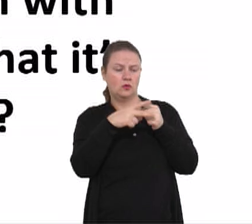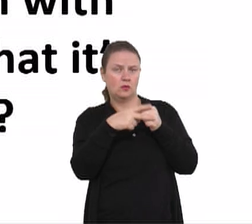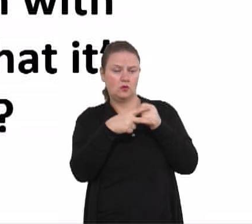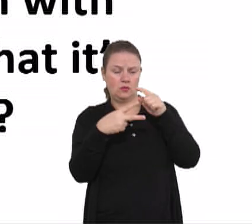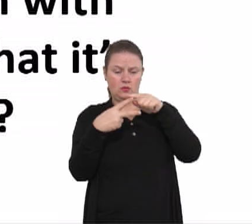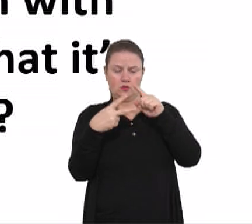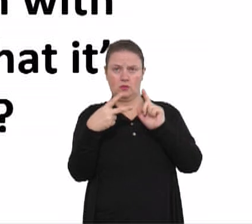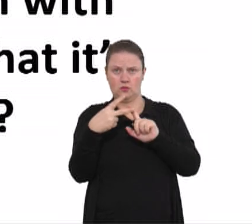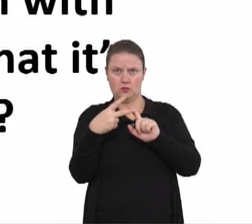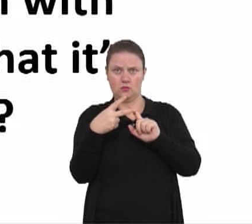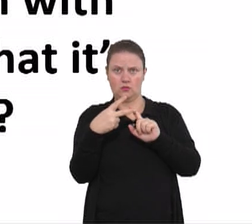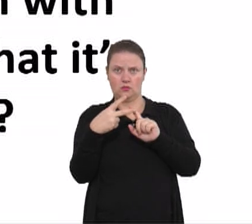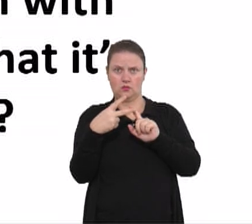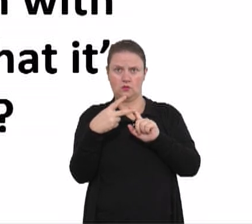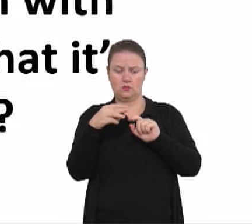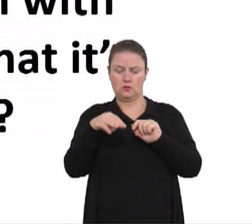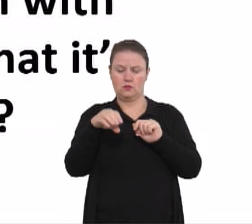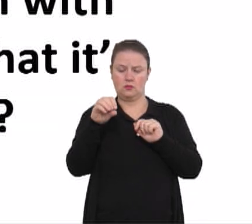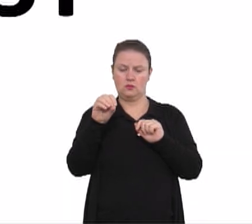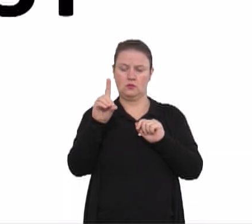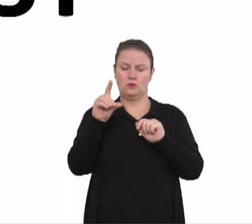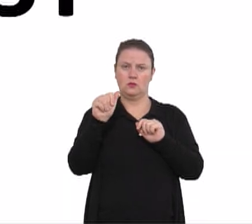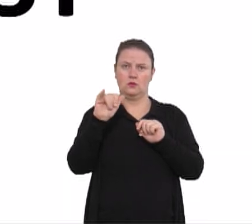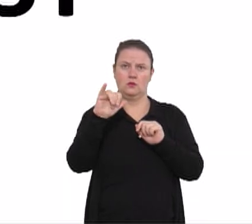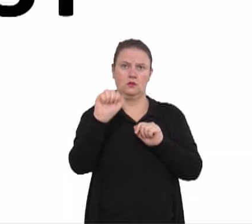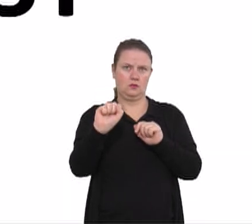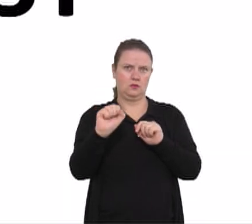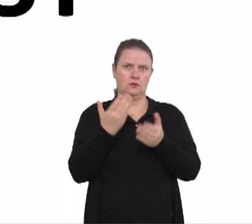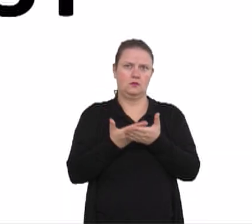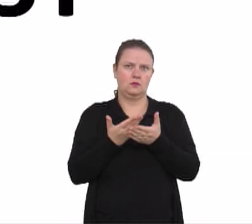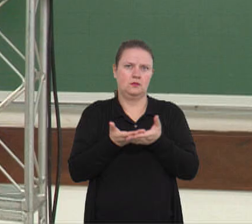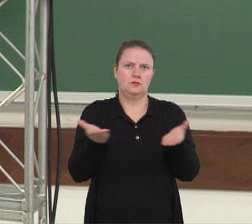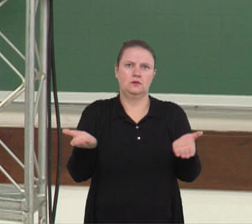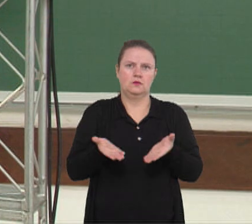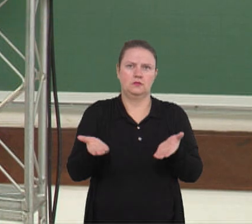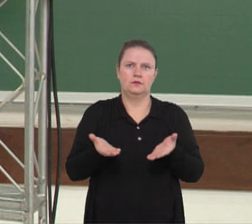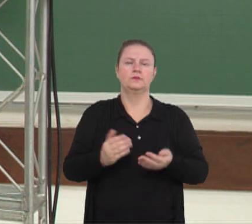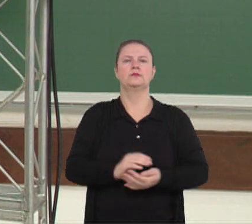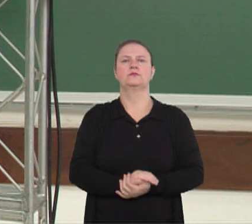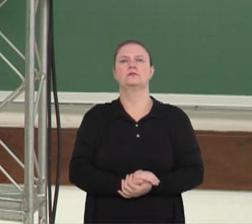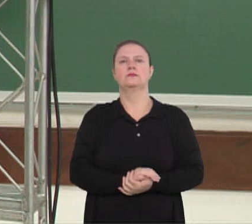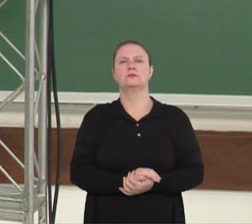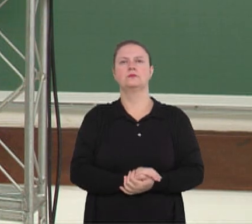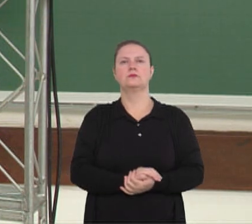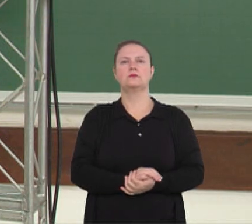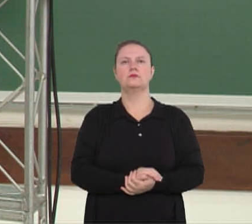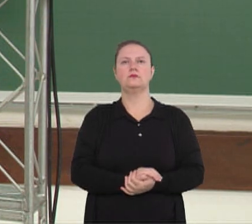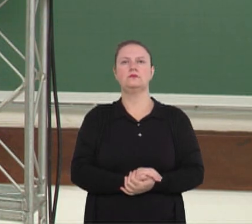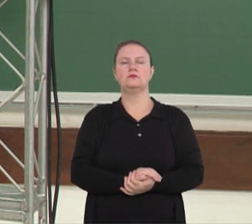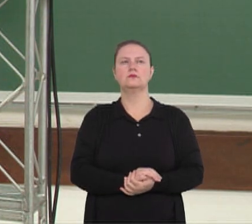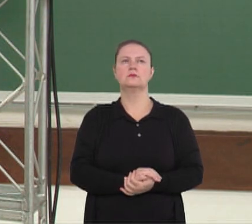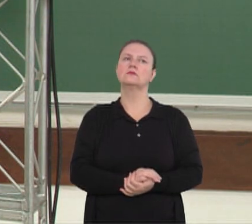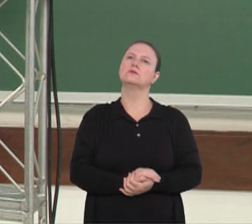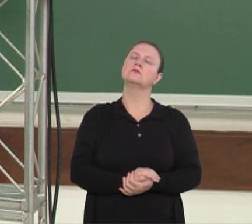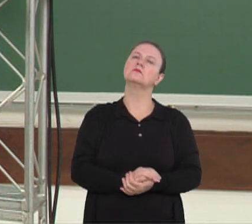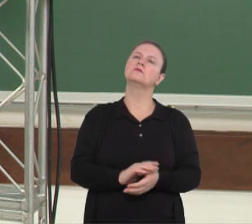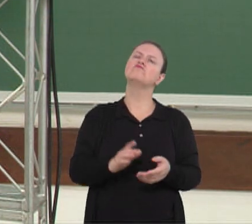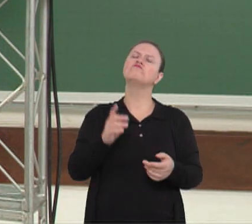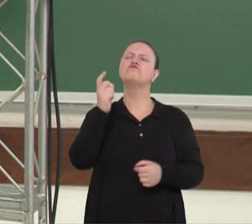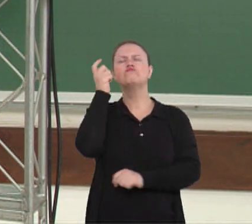esses dois verbos modais na aula de hoje ok modal verbs should must e como havia comentado